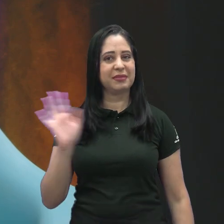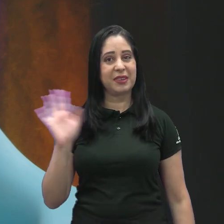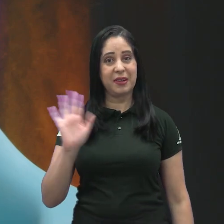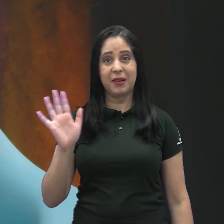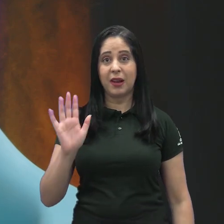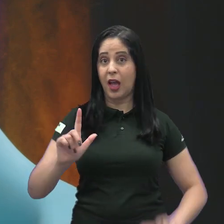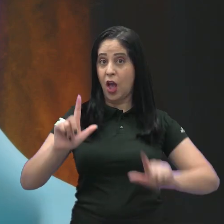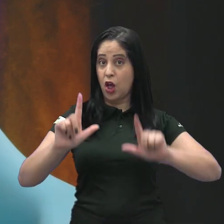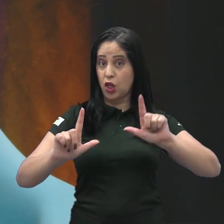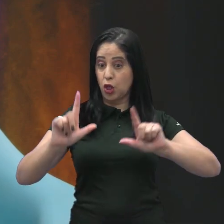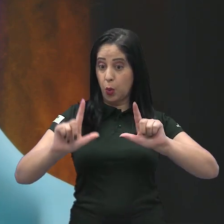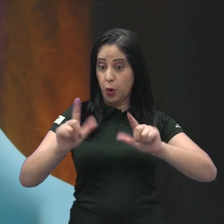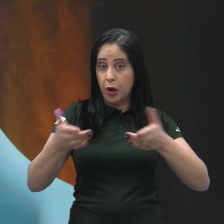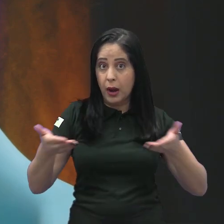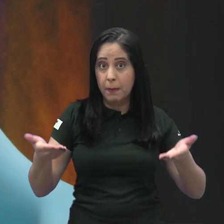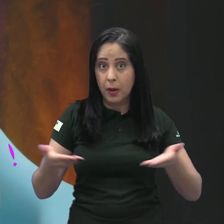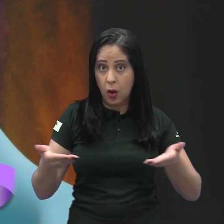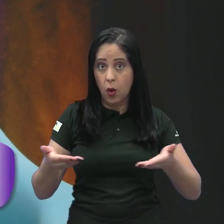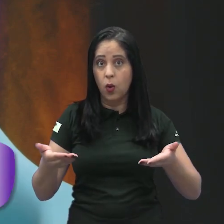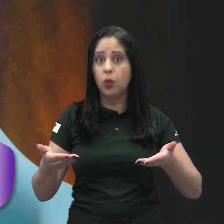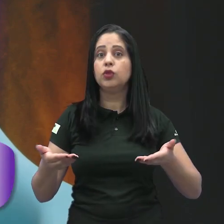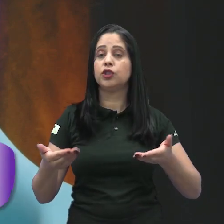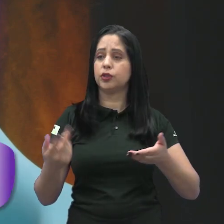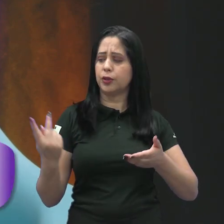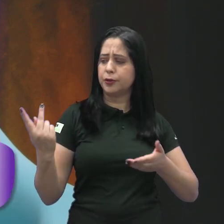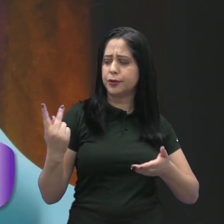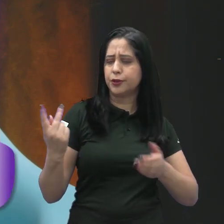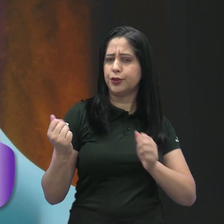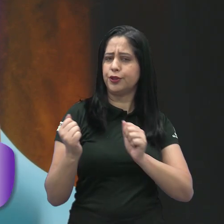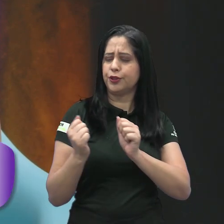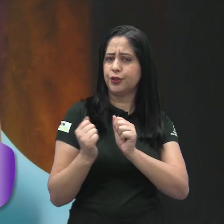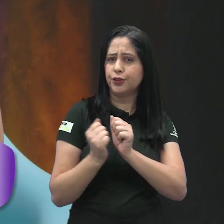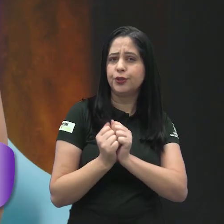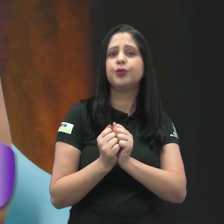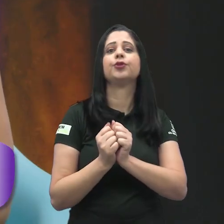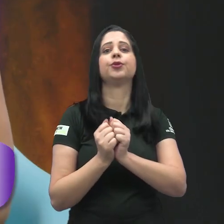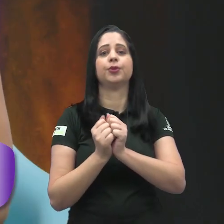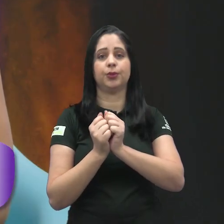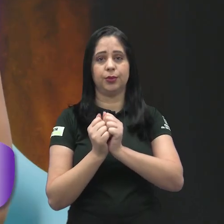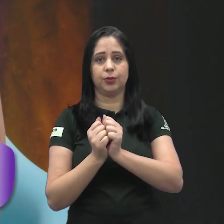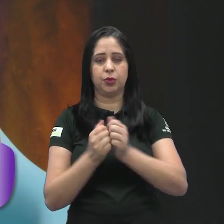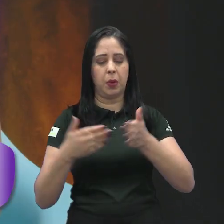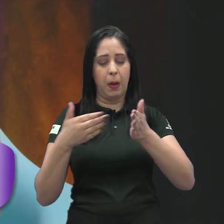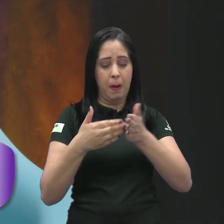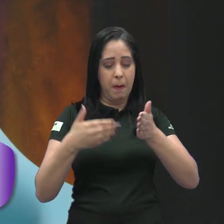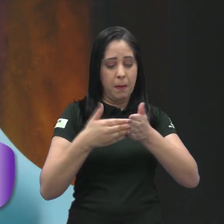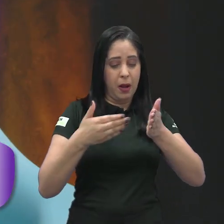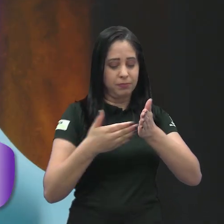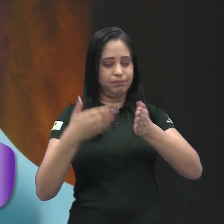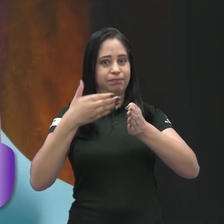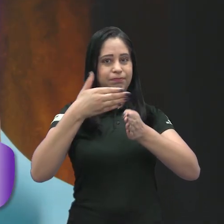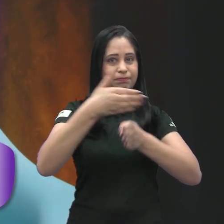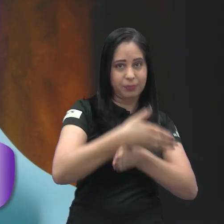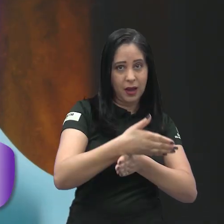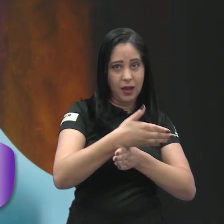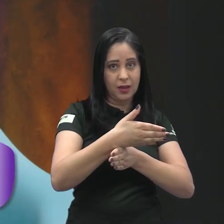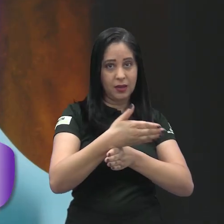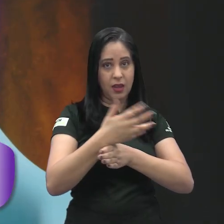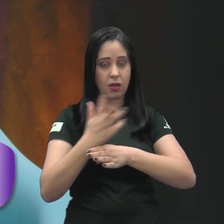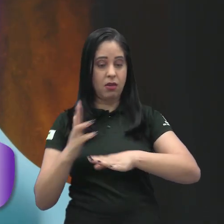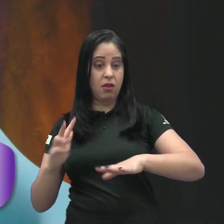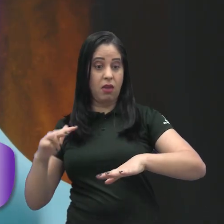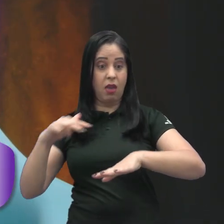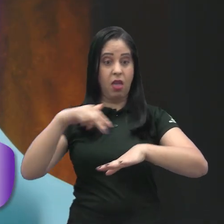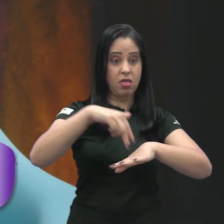Olá! No programa dessa semana, vamos juntos quebrar barreiras e abrir portas para o mundo digital. Se você ainda